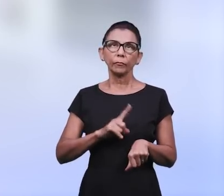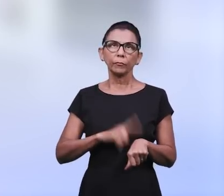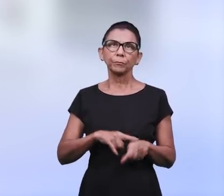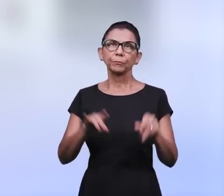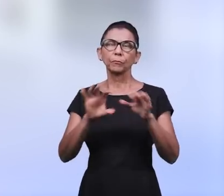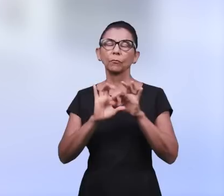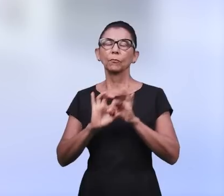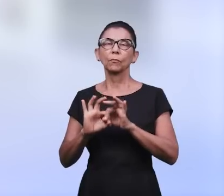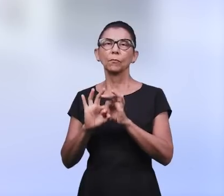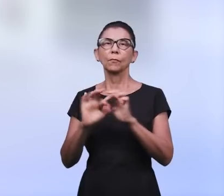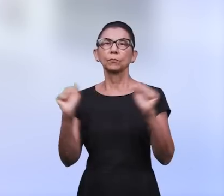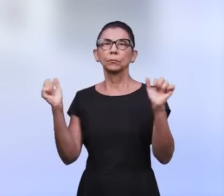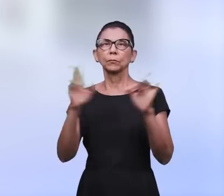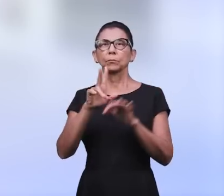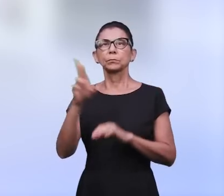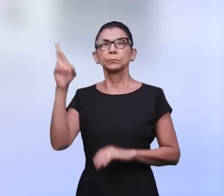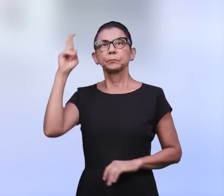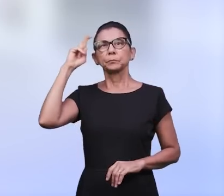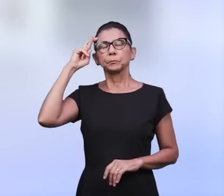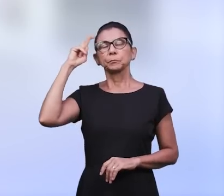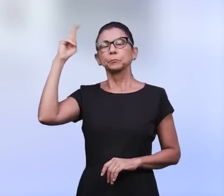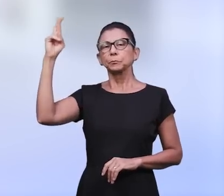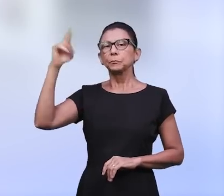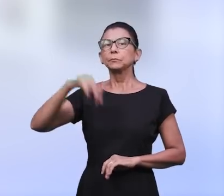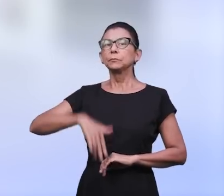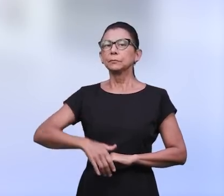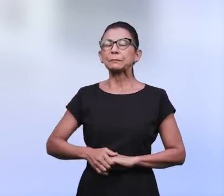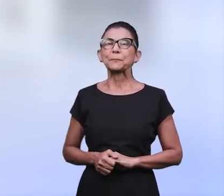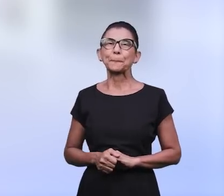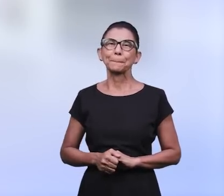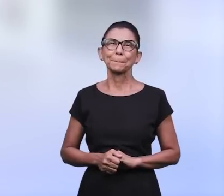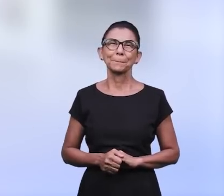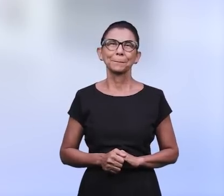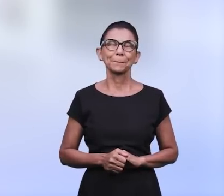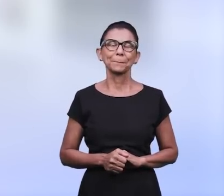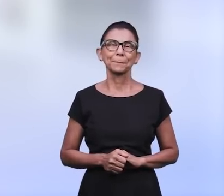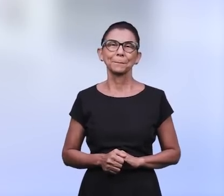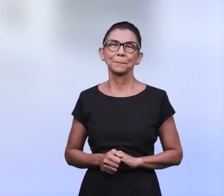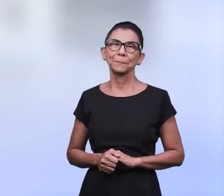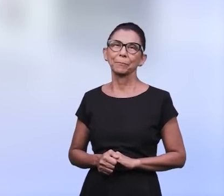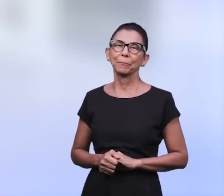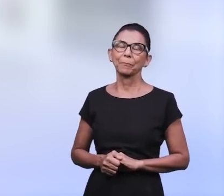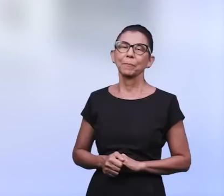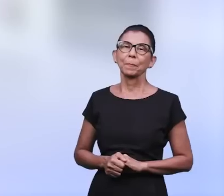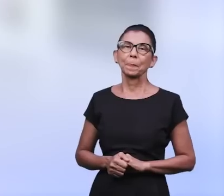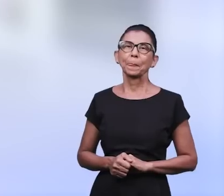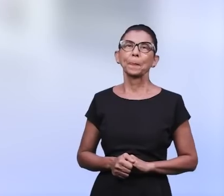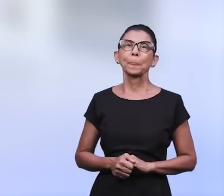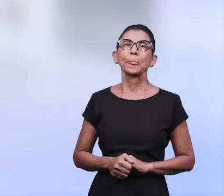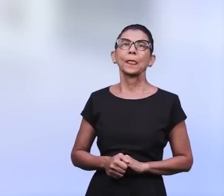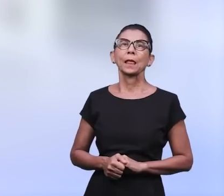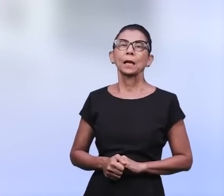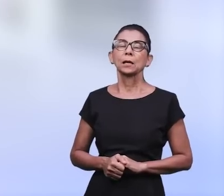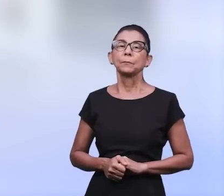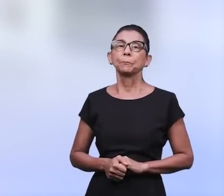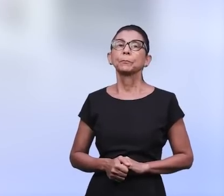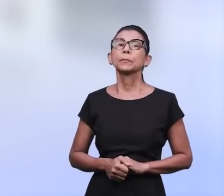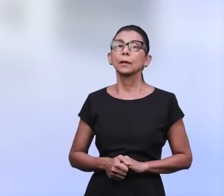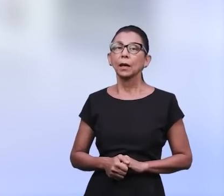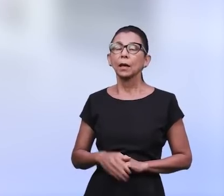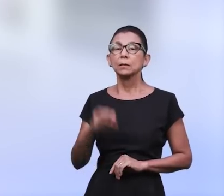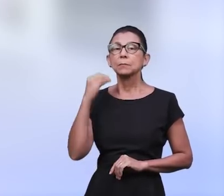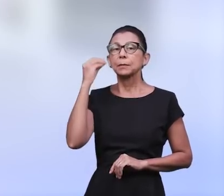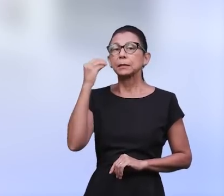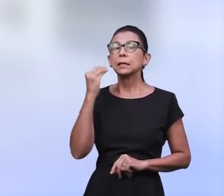grande comunhão, de glorificação ao nome do Senhor, a qual os irmãos viveram e preparam esse seminário, a qual, por